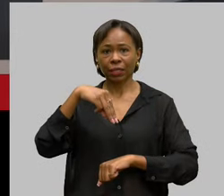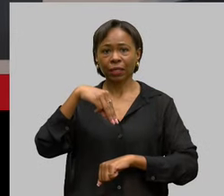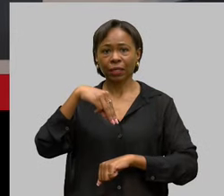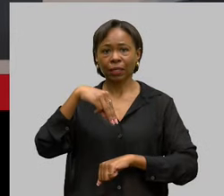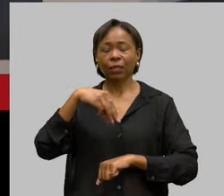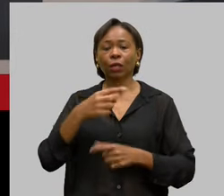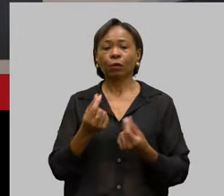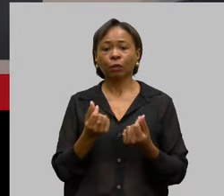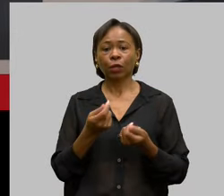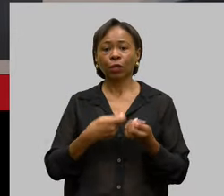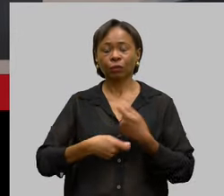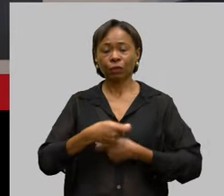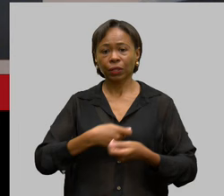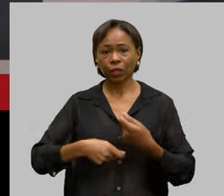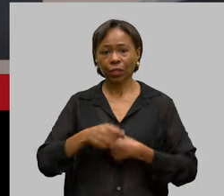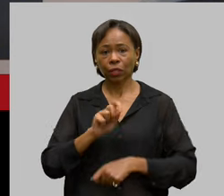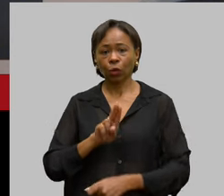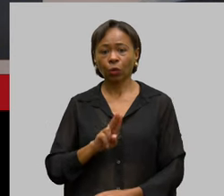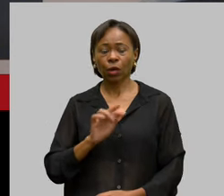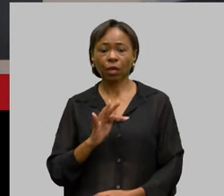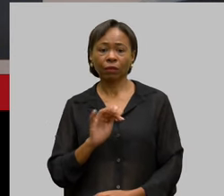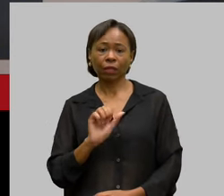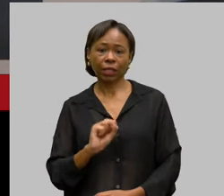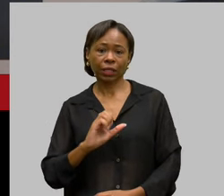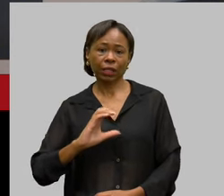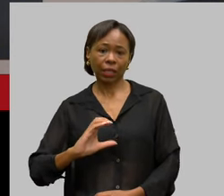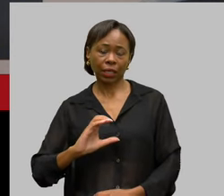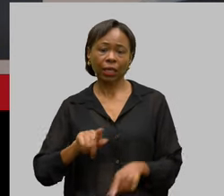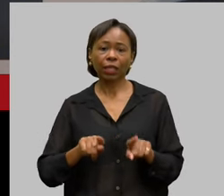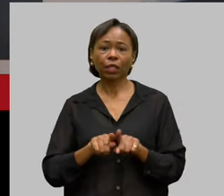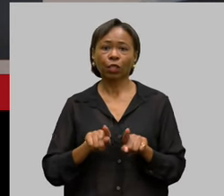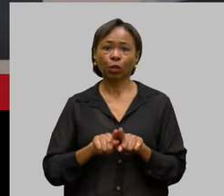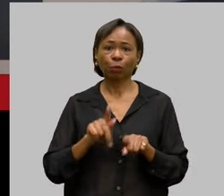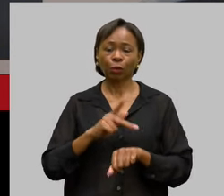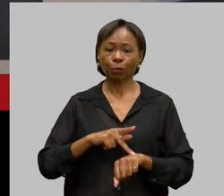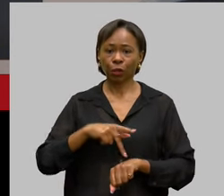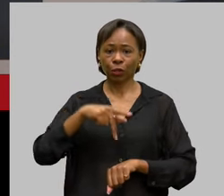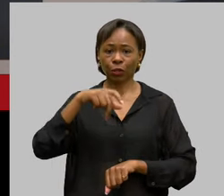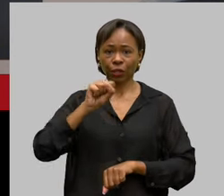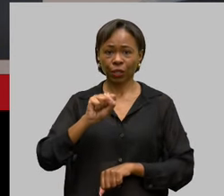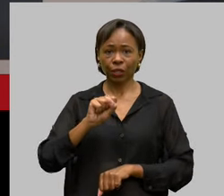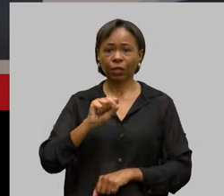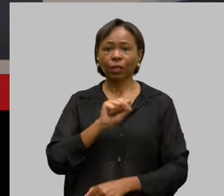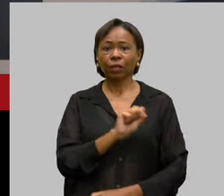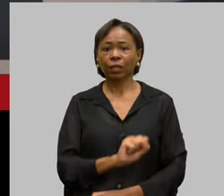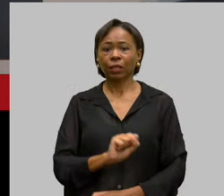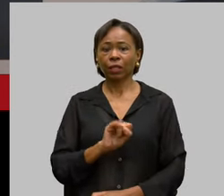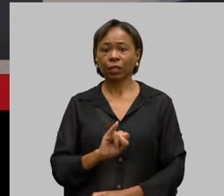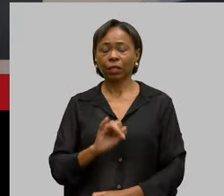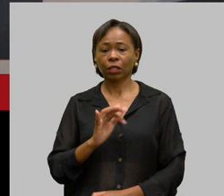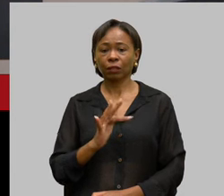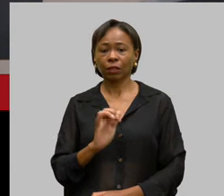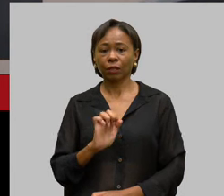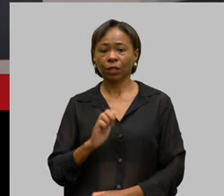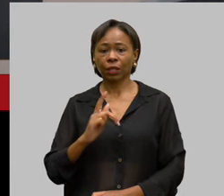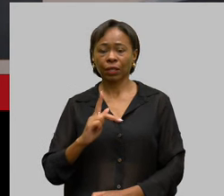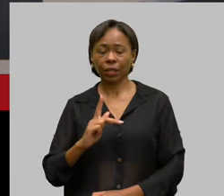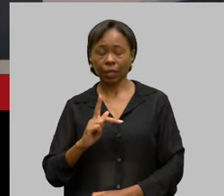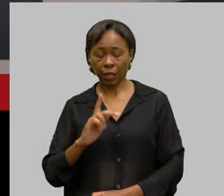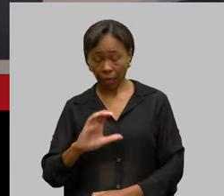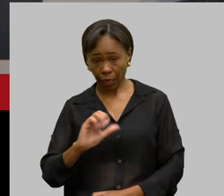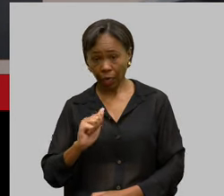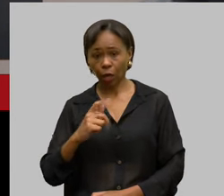e pós-graduado em mercado financeiro e de capitais pela fipecafi e em gestão da previdência